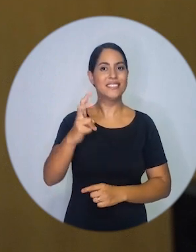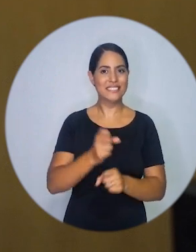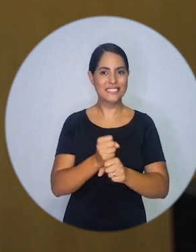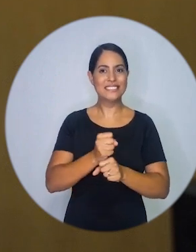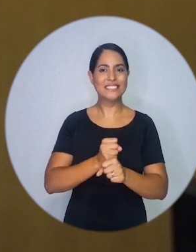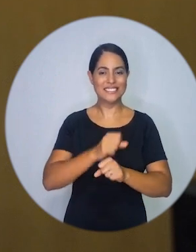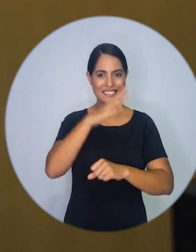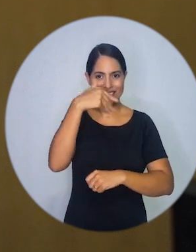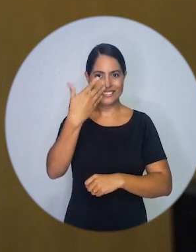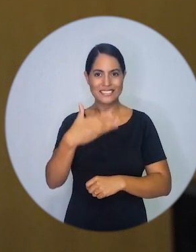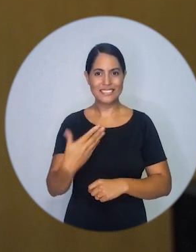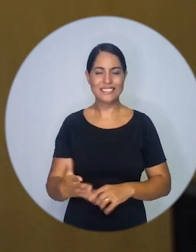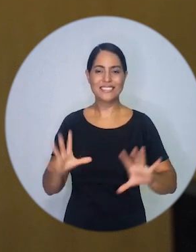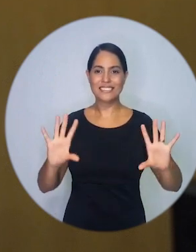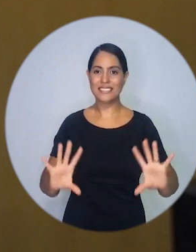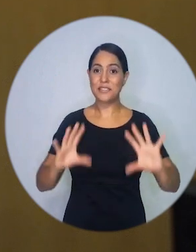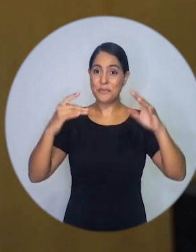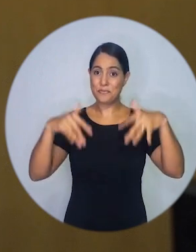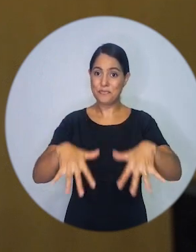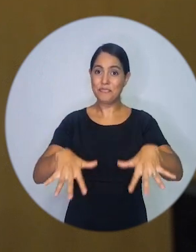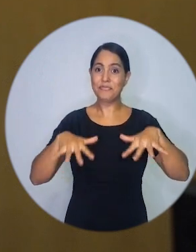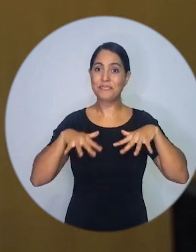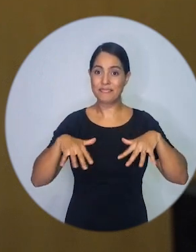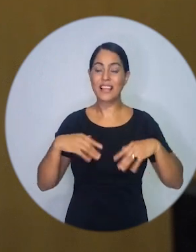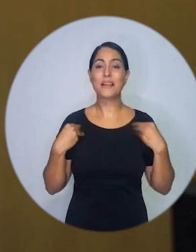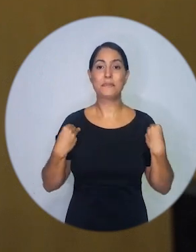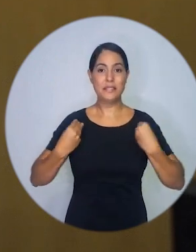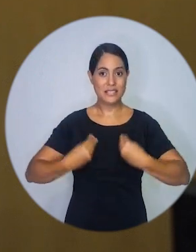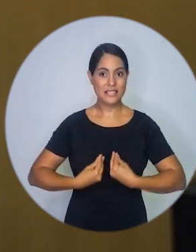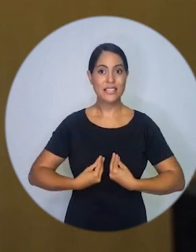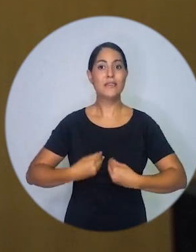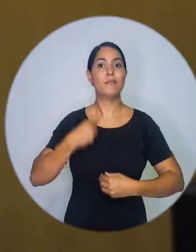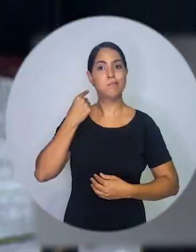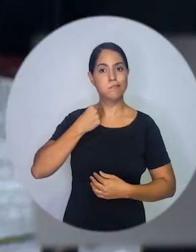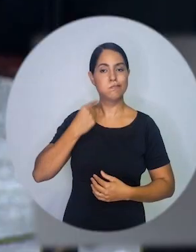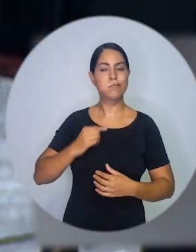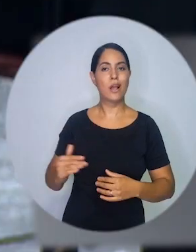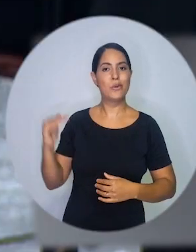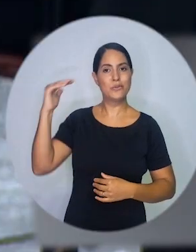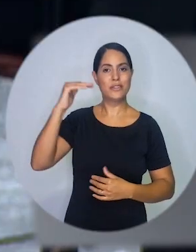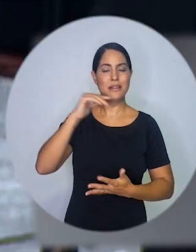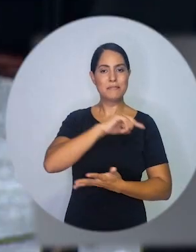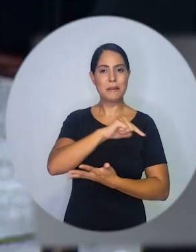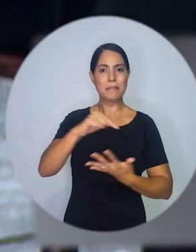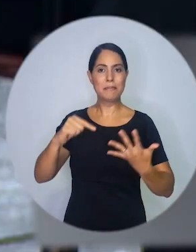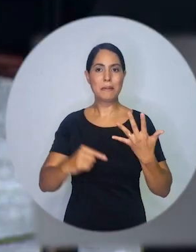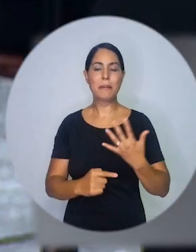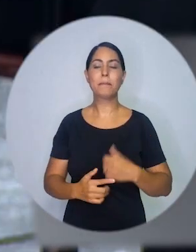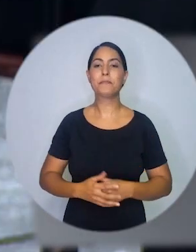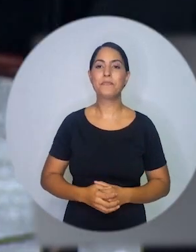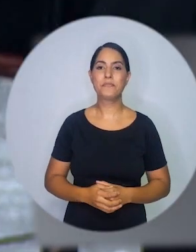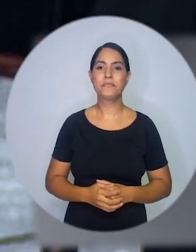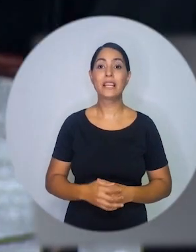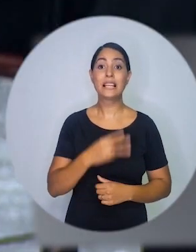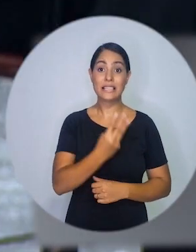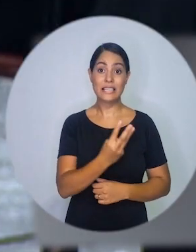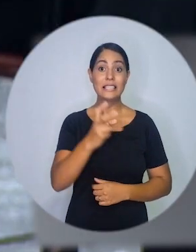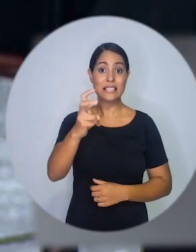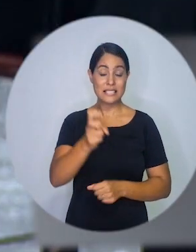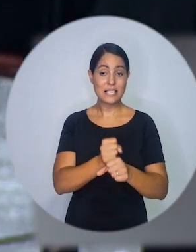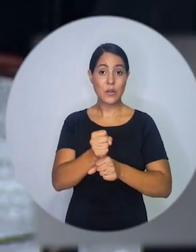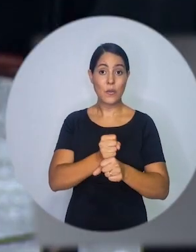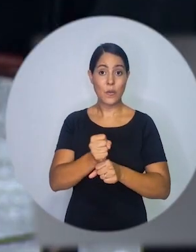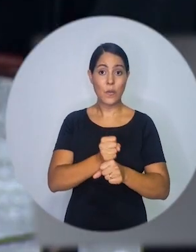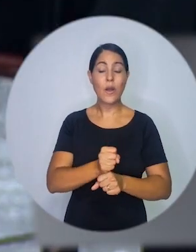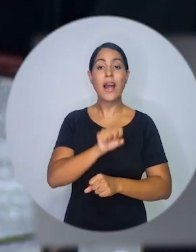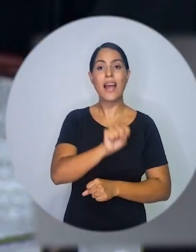Corte em sessão solene, com ministros, advogados e outras autoridades. Celebrar os 35 anos do STJ significa